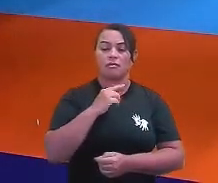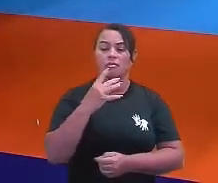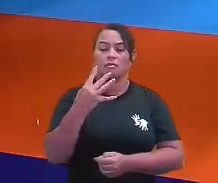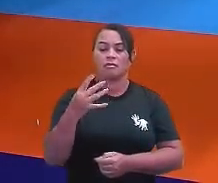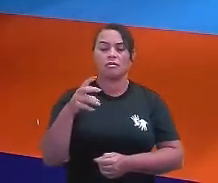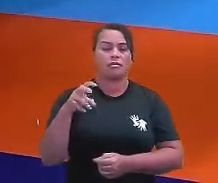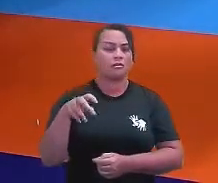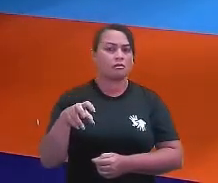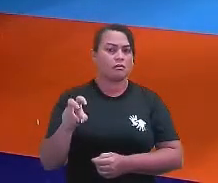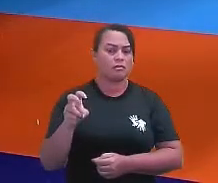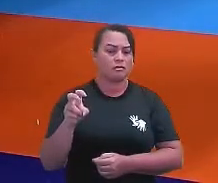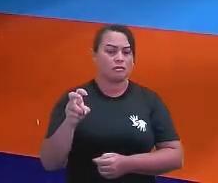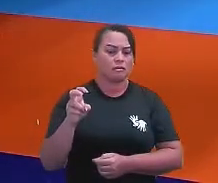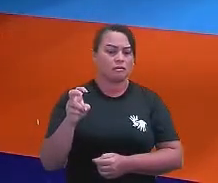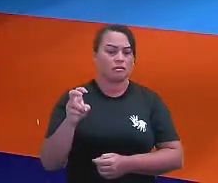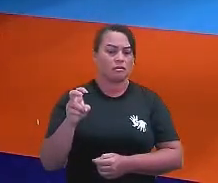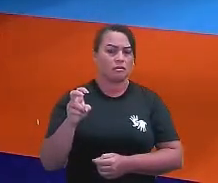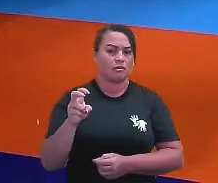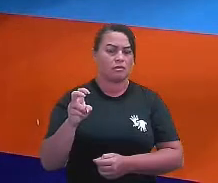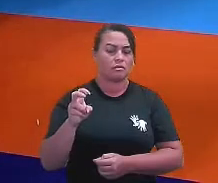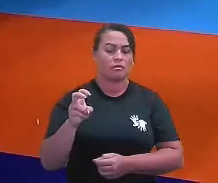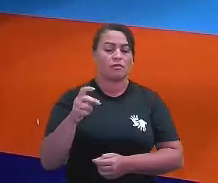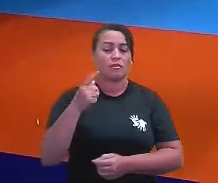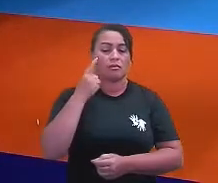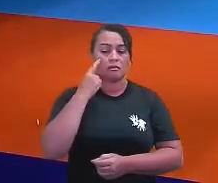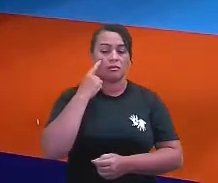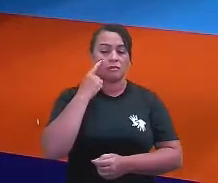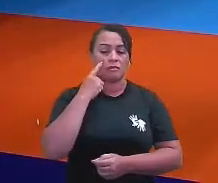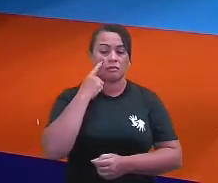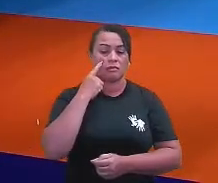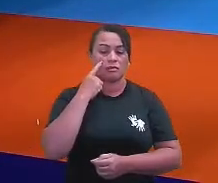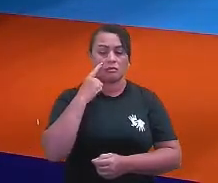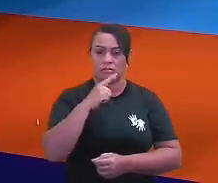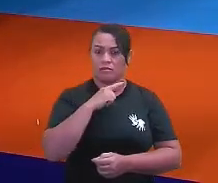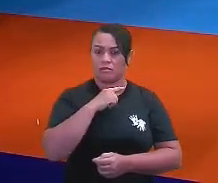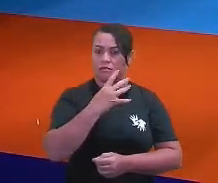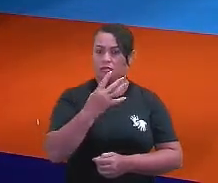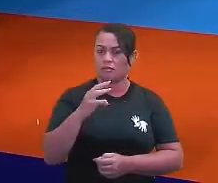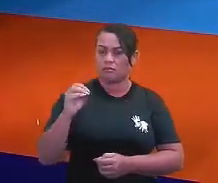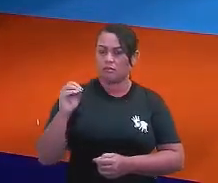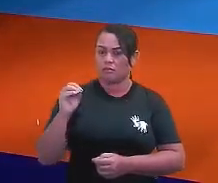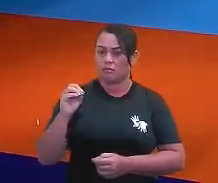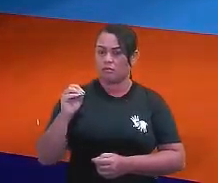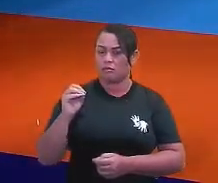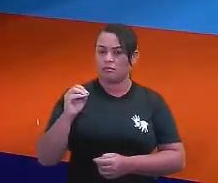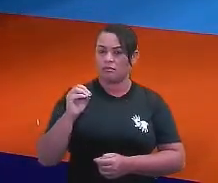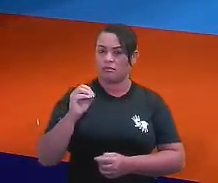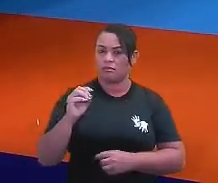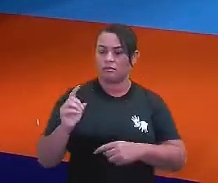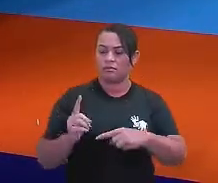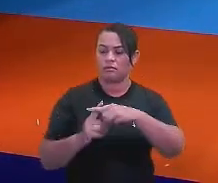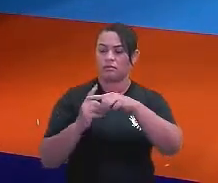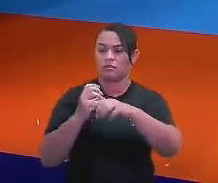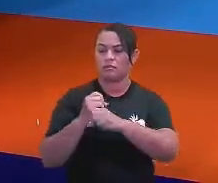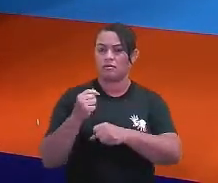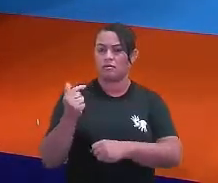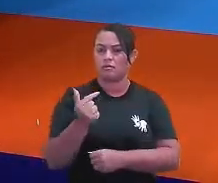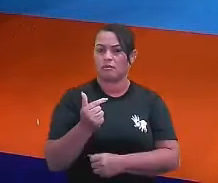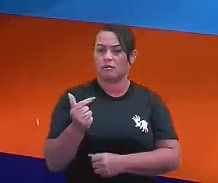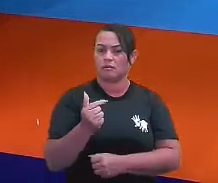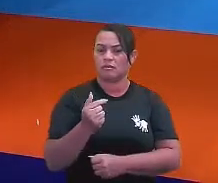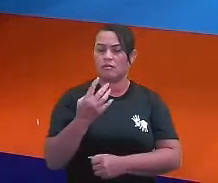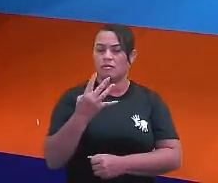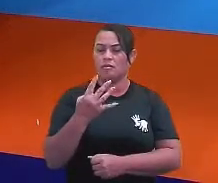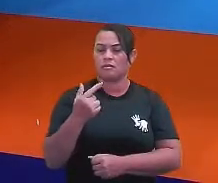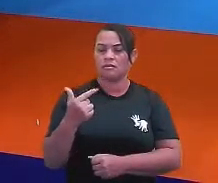45. Né? Então, ó, não tinha 400, adiciona os 22.